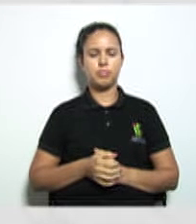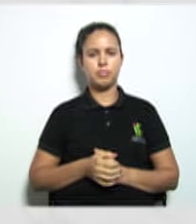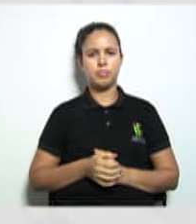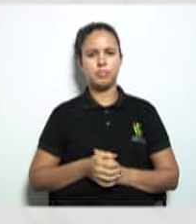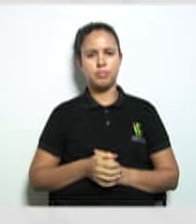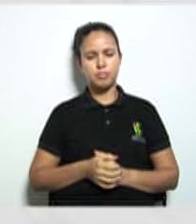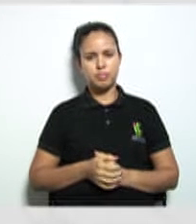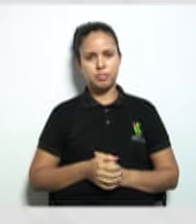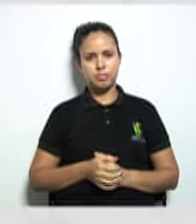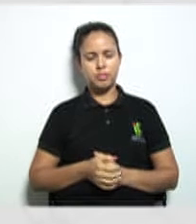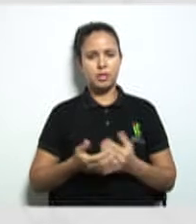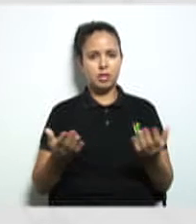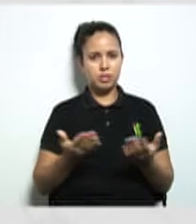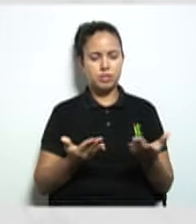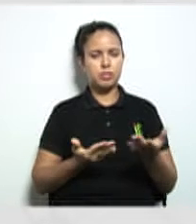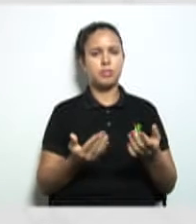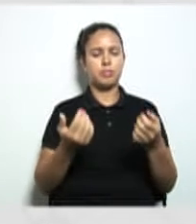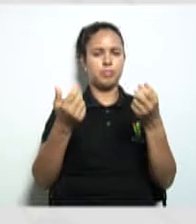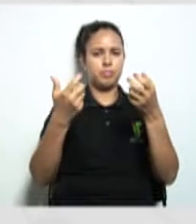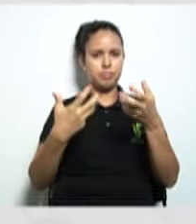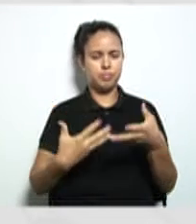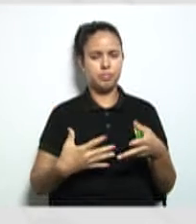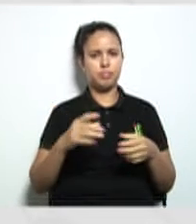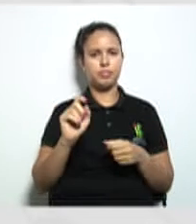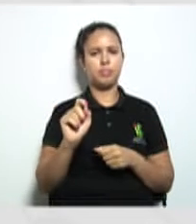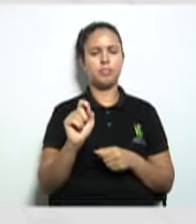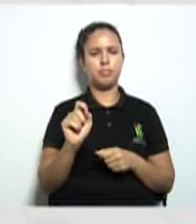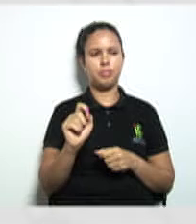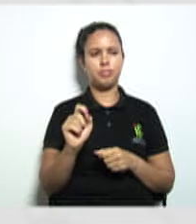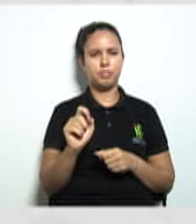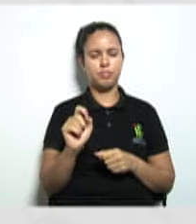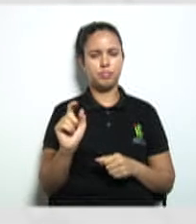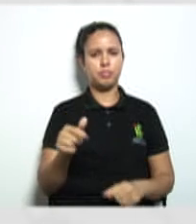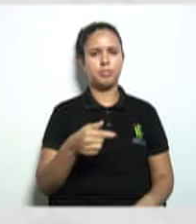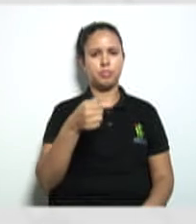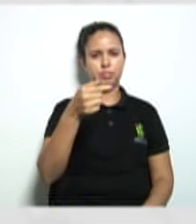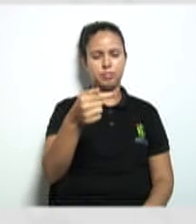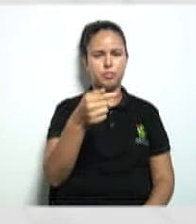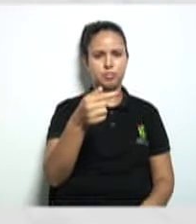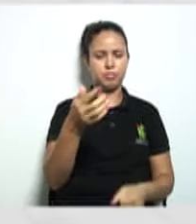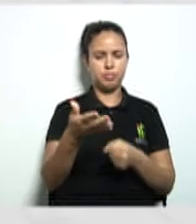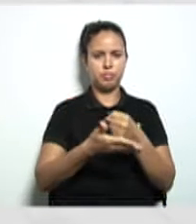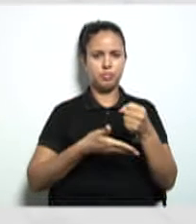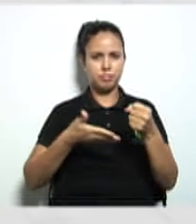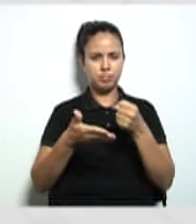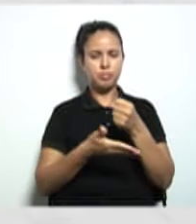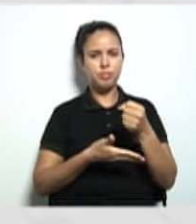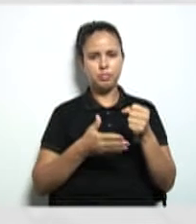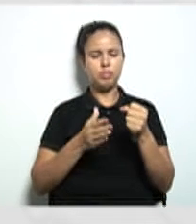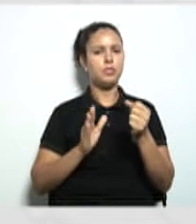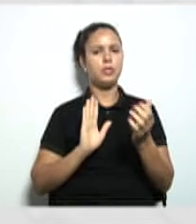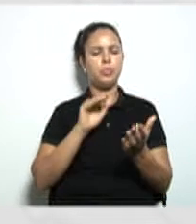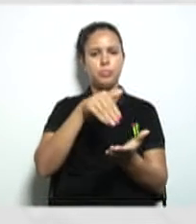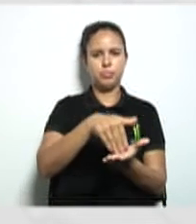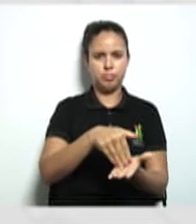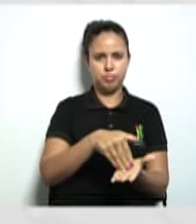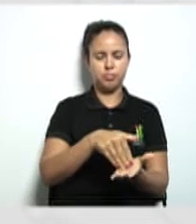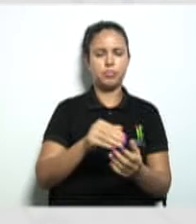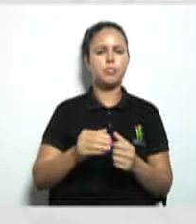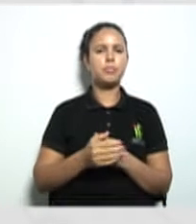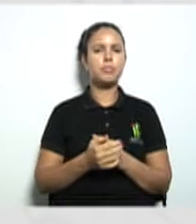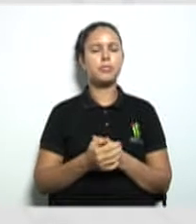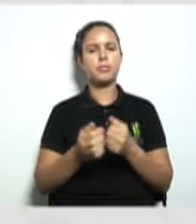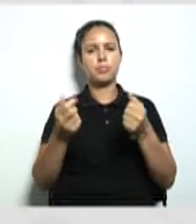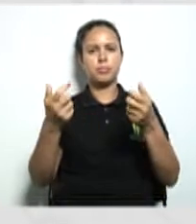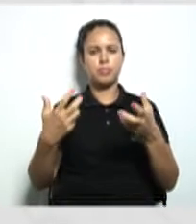Vamos lá. Agora vamos falar sobre o nosso 7º princípio e último, né? Que ele